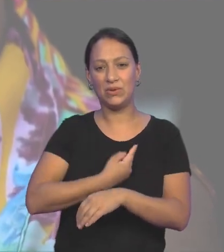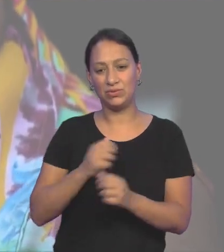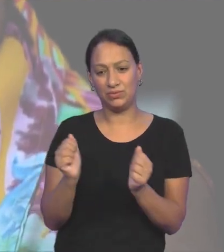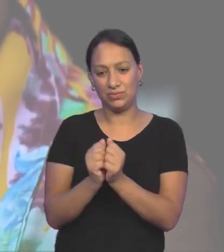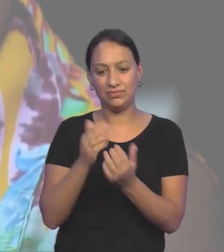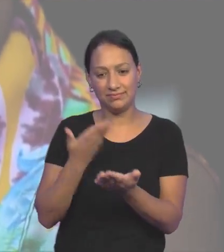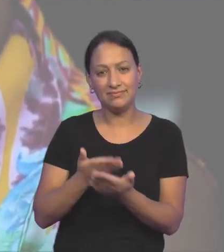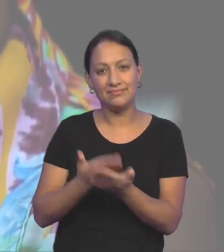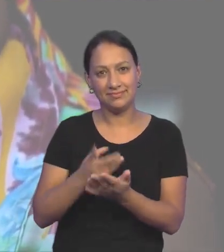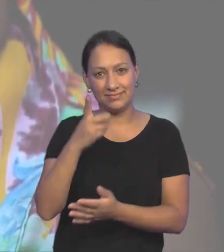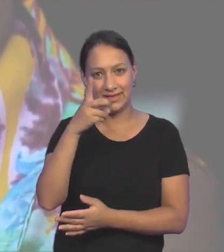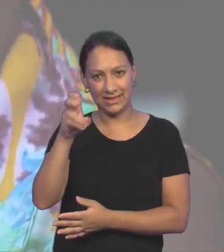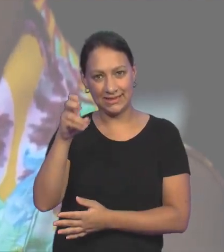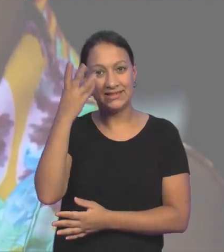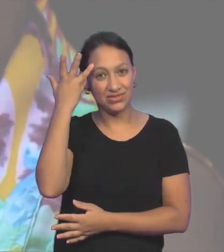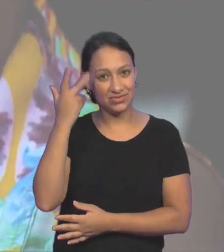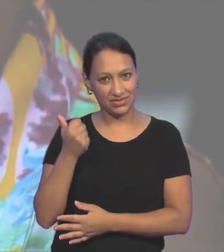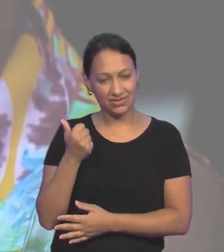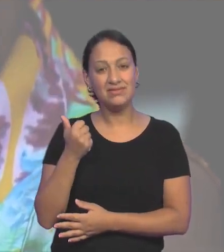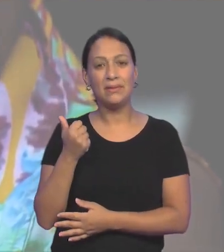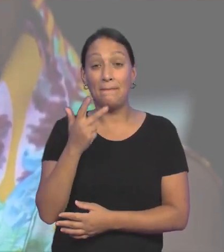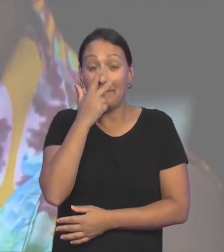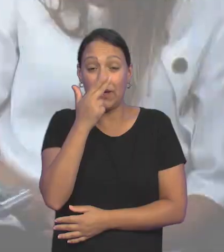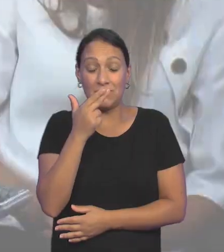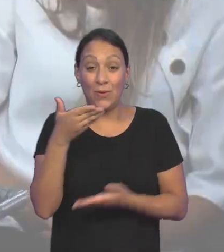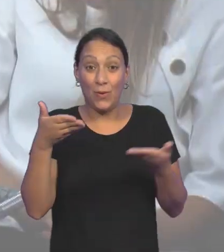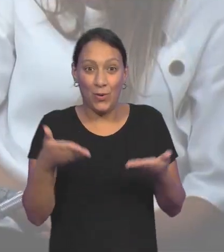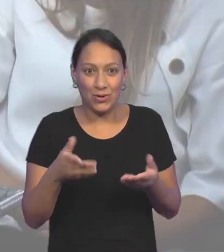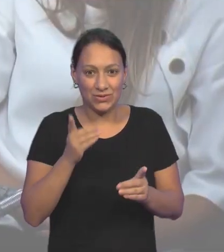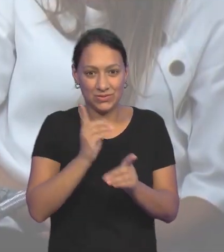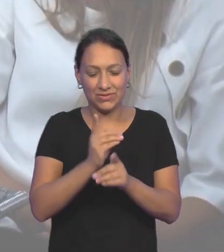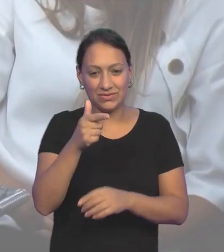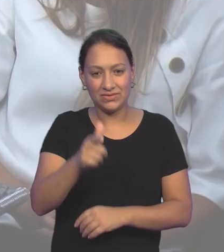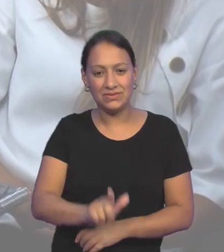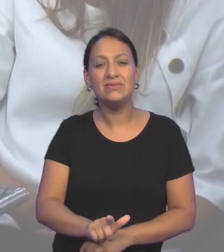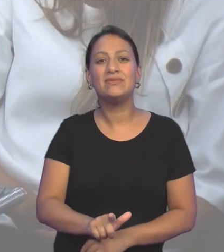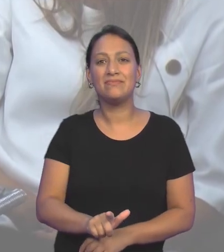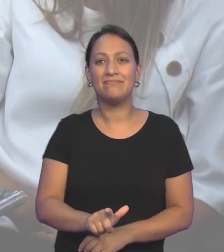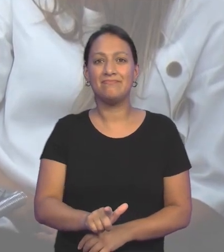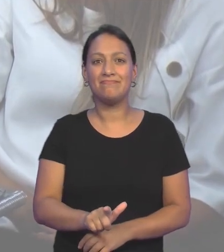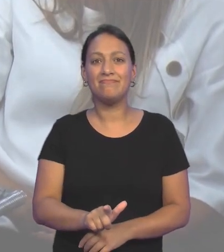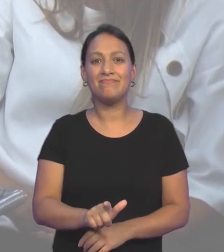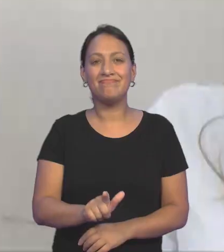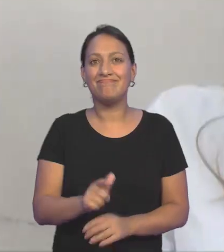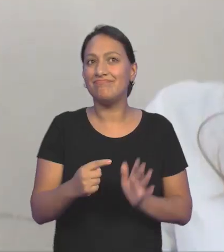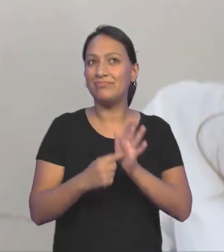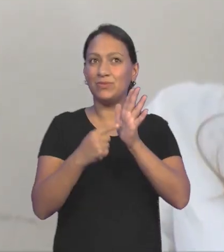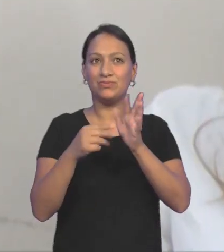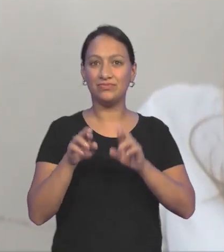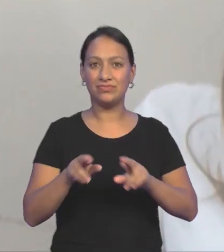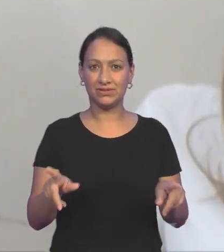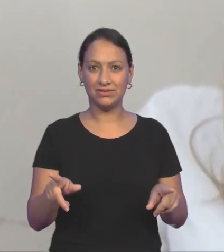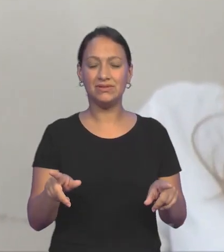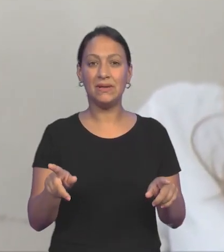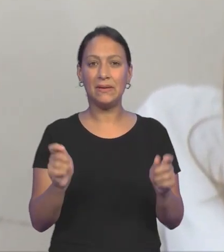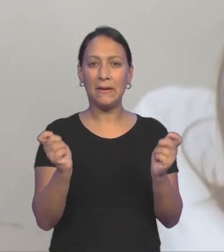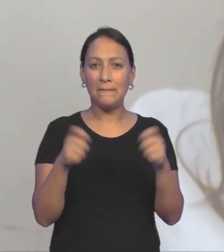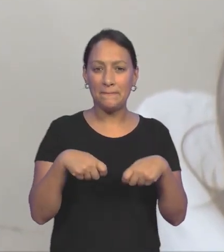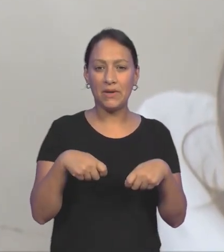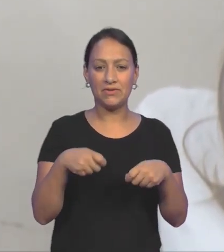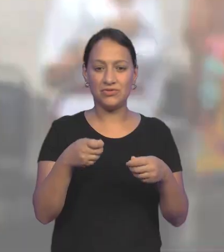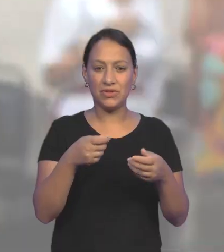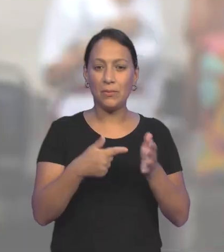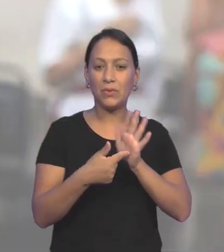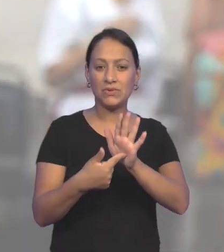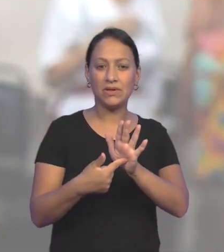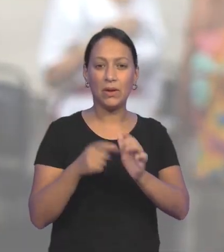esteve junto estudando, nesses 15 dias, mesmo assim, hoje foi um ponto diferente, onde a gente pôde